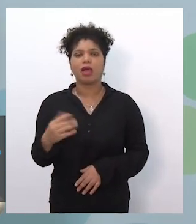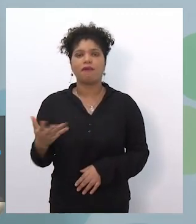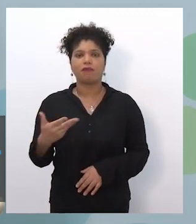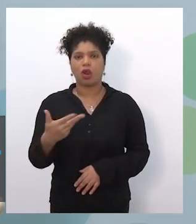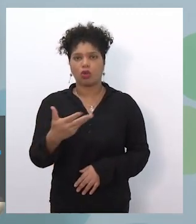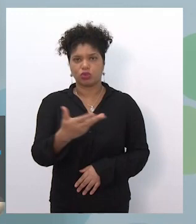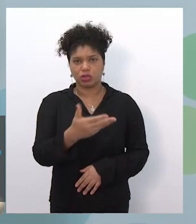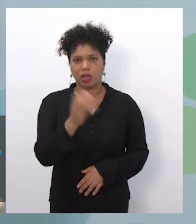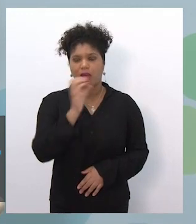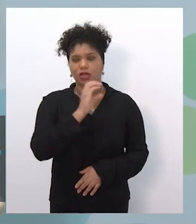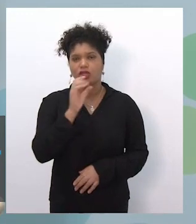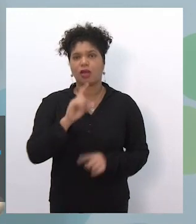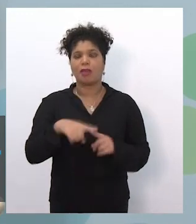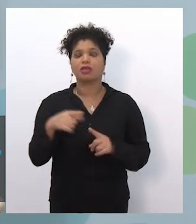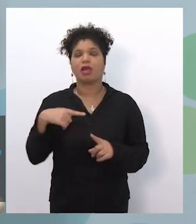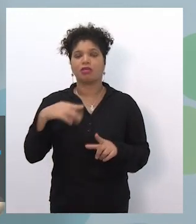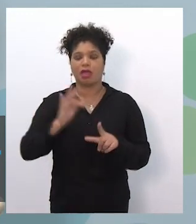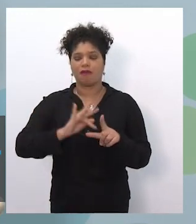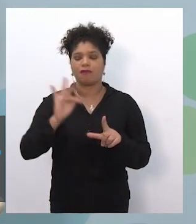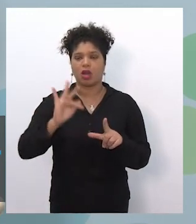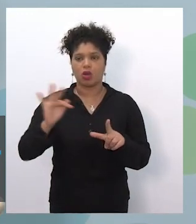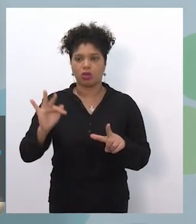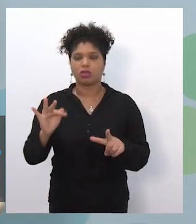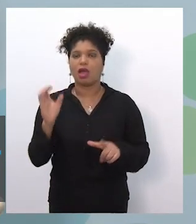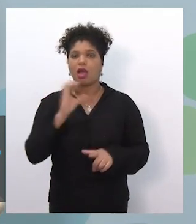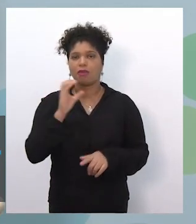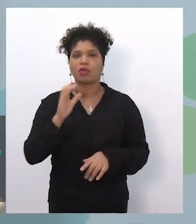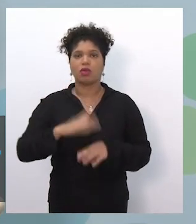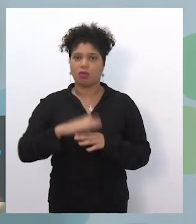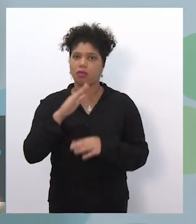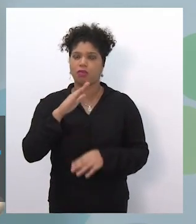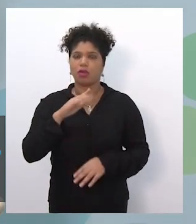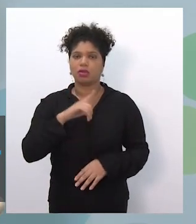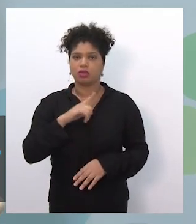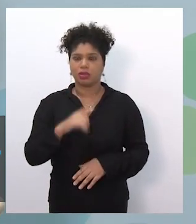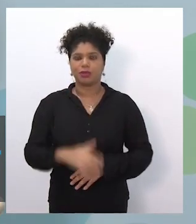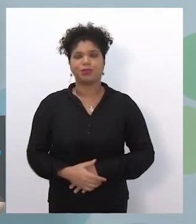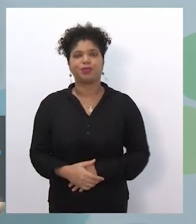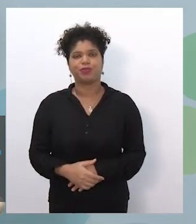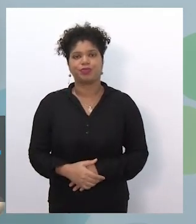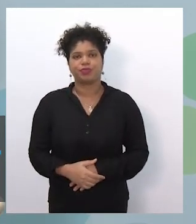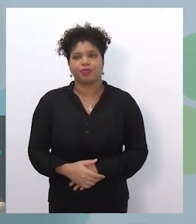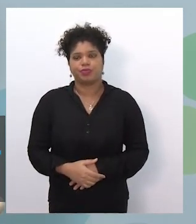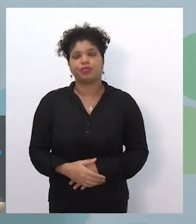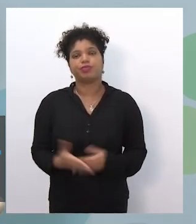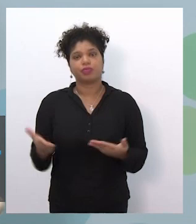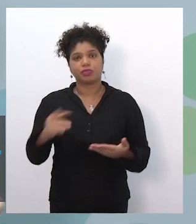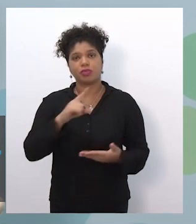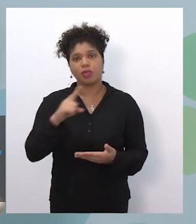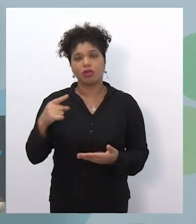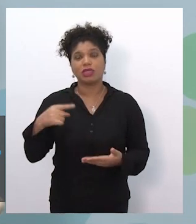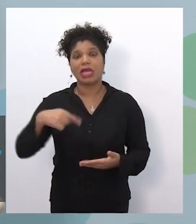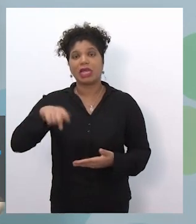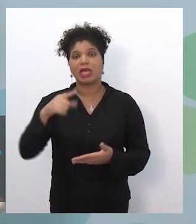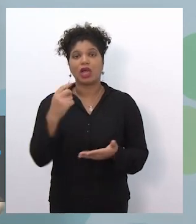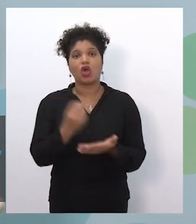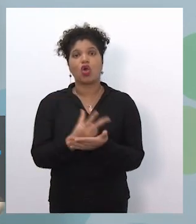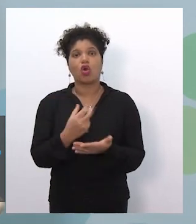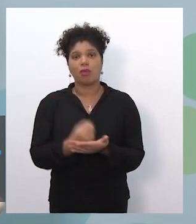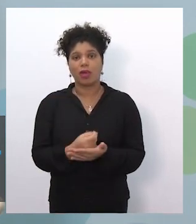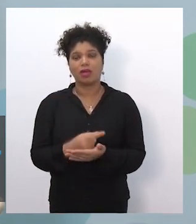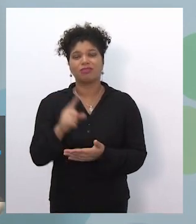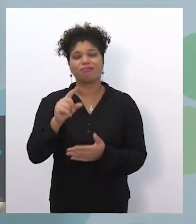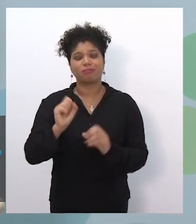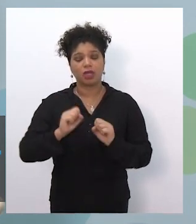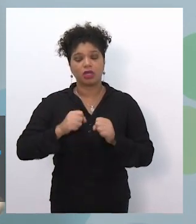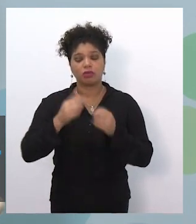por ter frequência mais alta, ela é mais rápida. Tá? Então, hoje, quando vocês forem comprar, tenta sempre